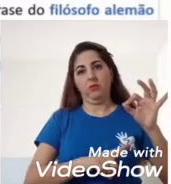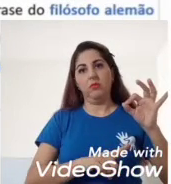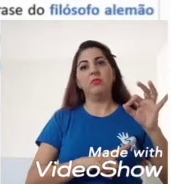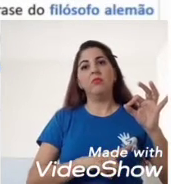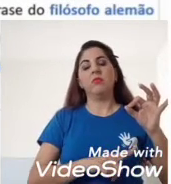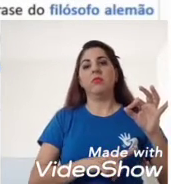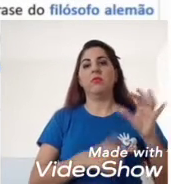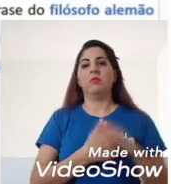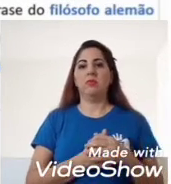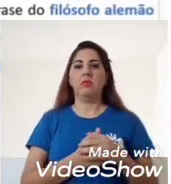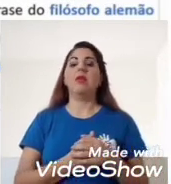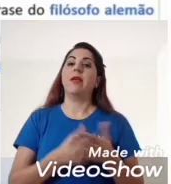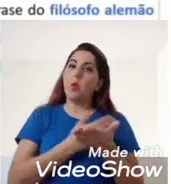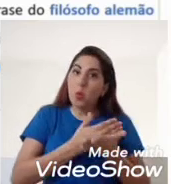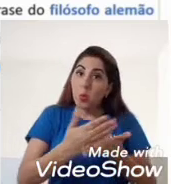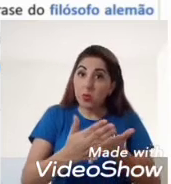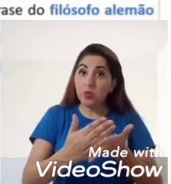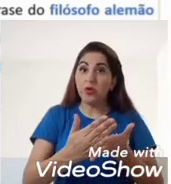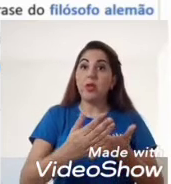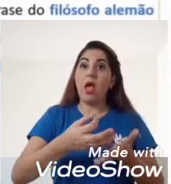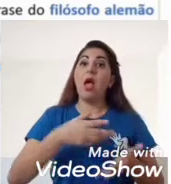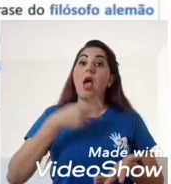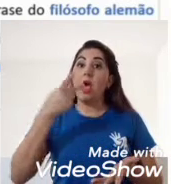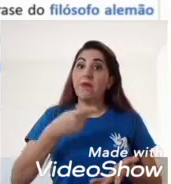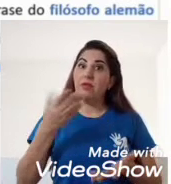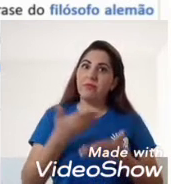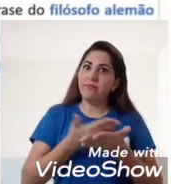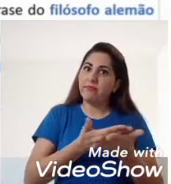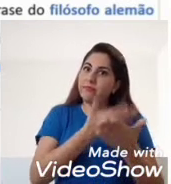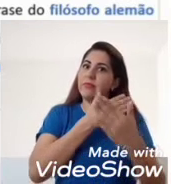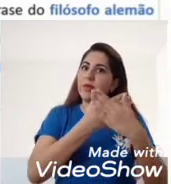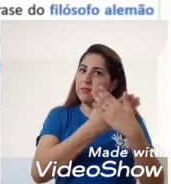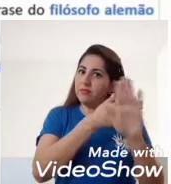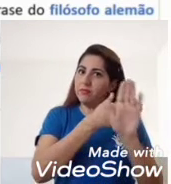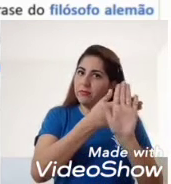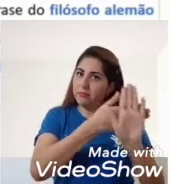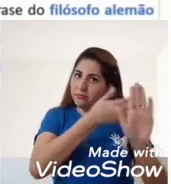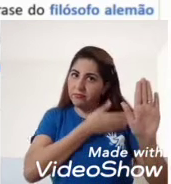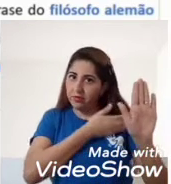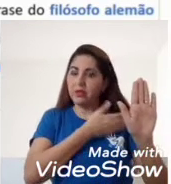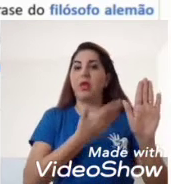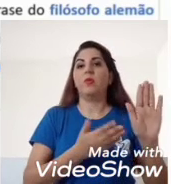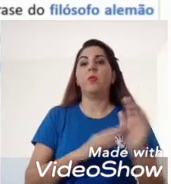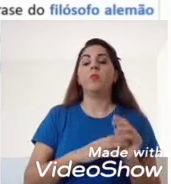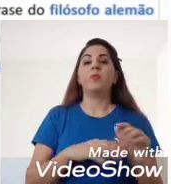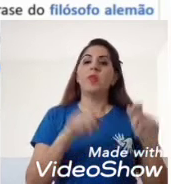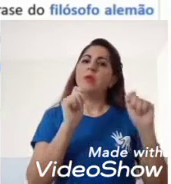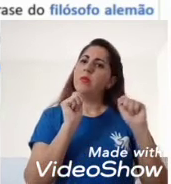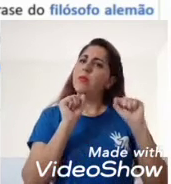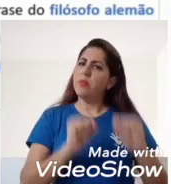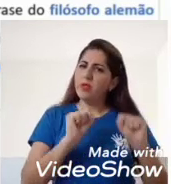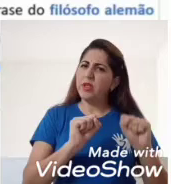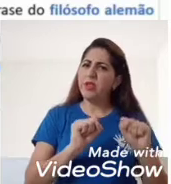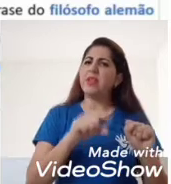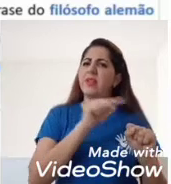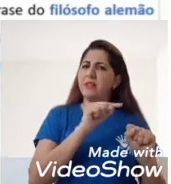outro, porque dá, né, continuidade ao que ela disse anteriormente. Aqui poderia ser, além